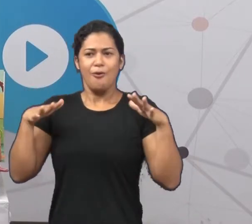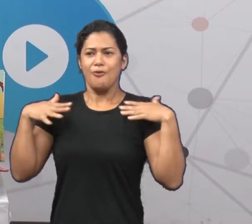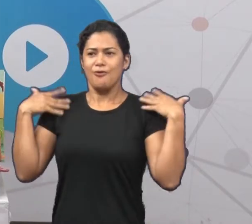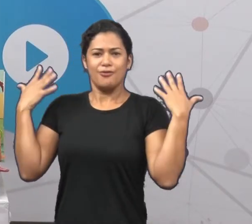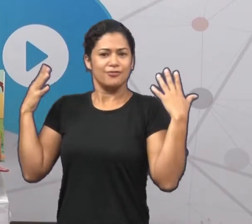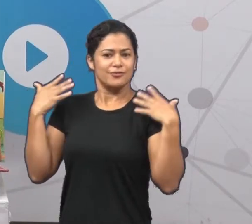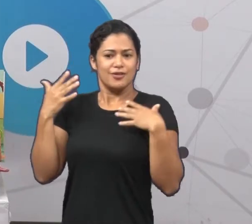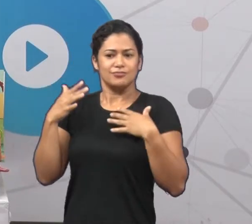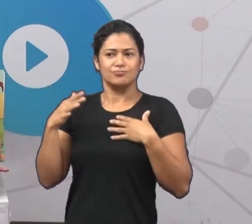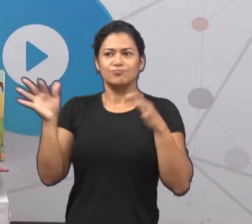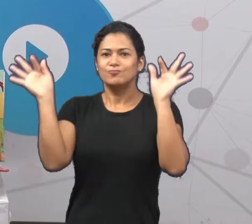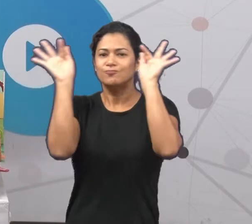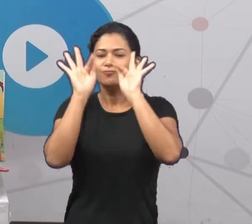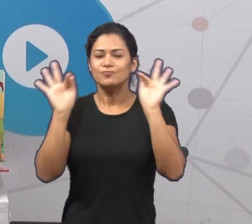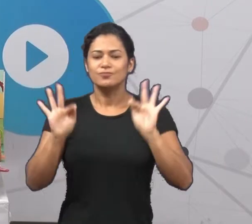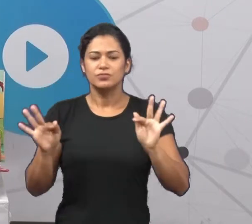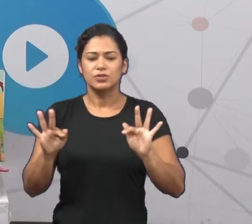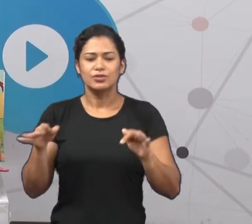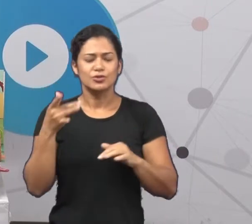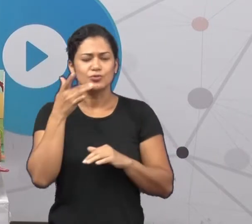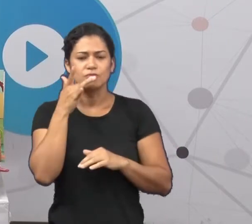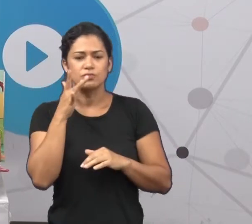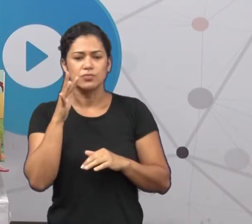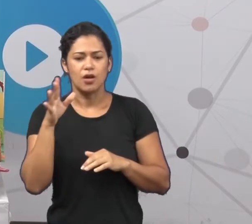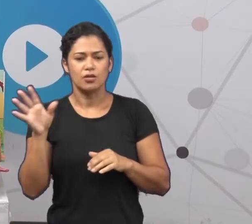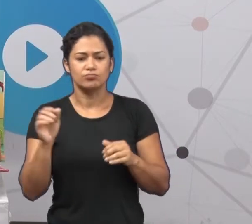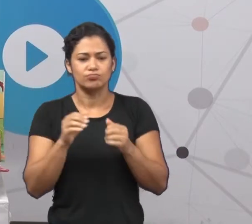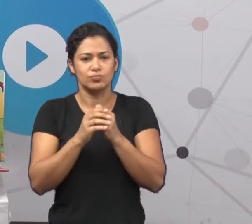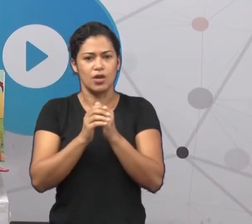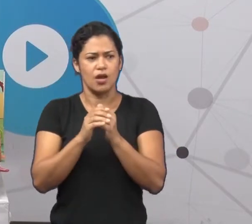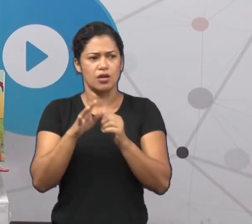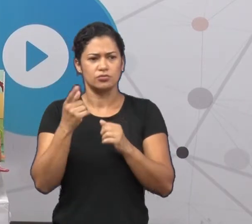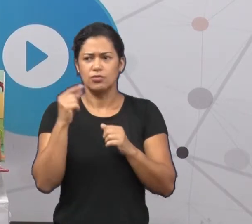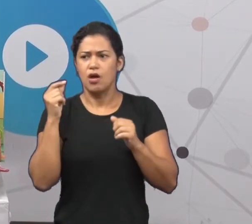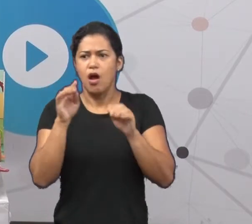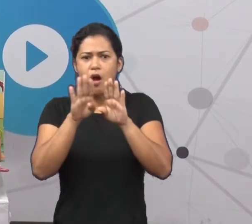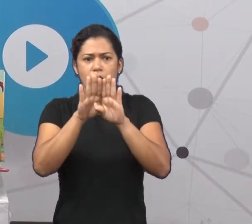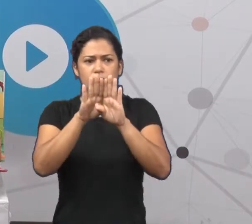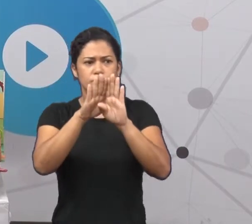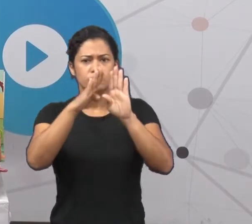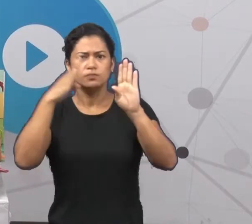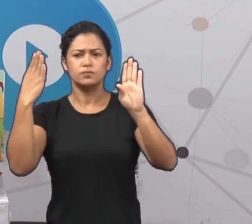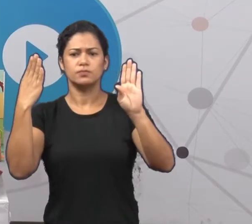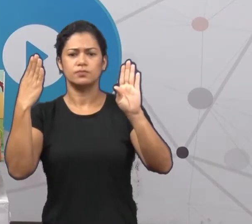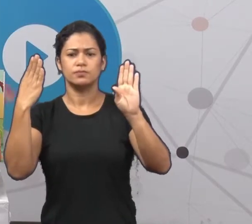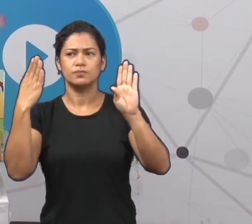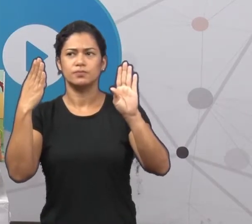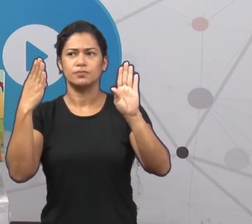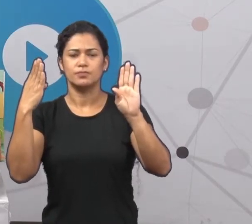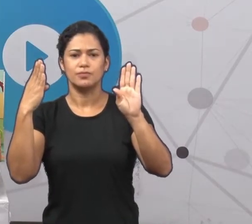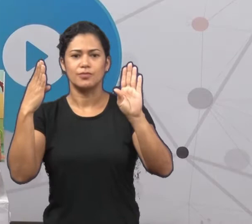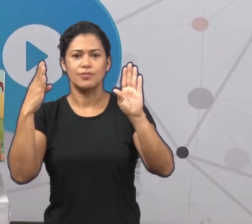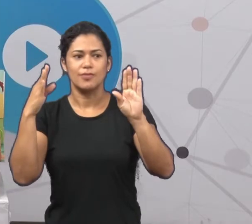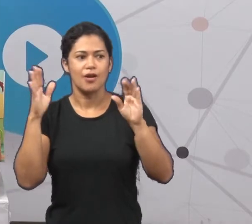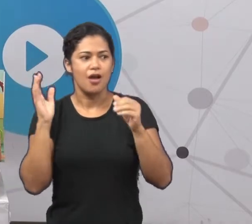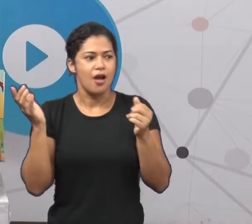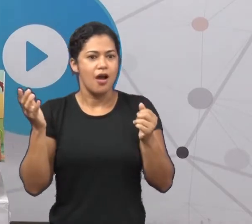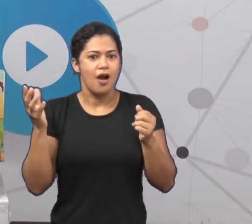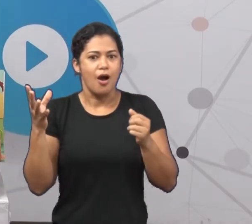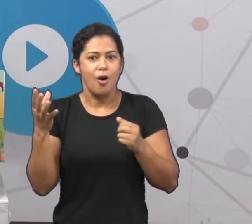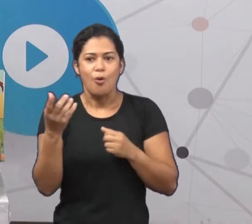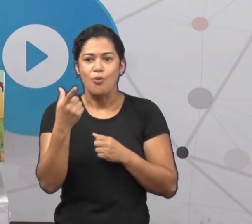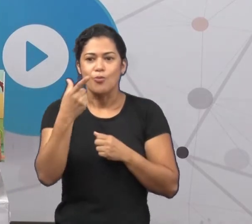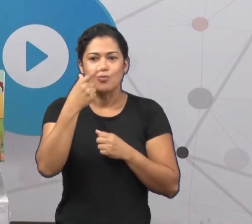saborosa. De repente, alguém abriu a porta e apareceu